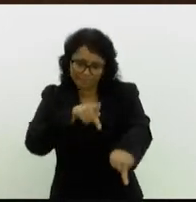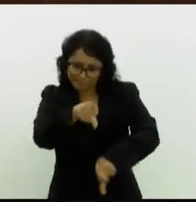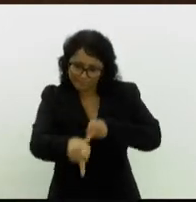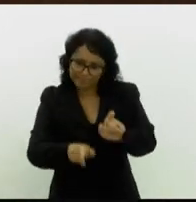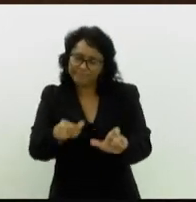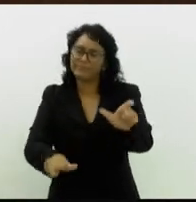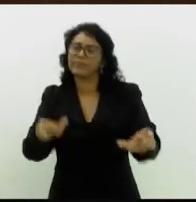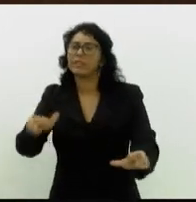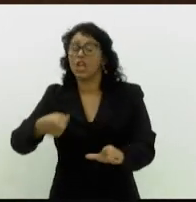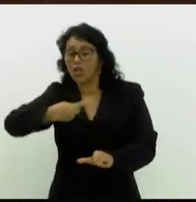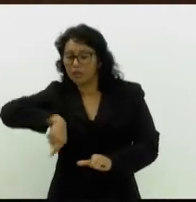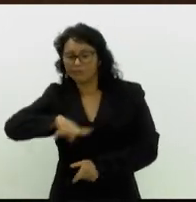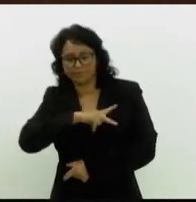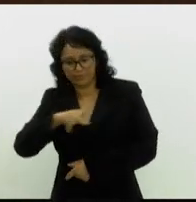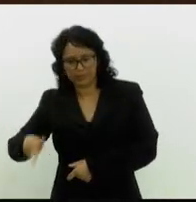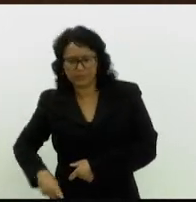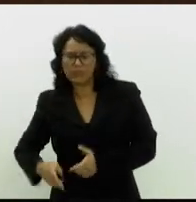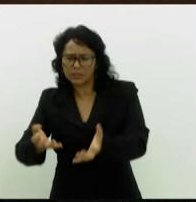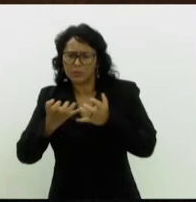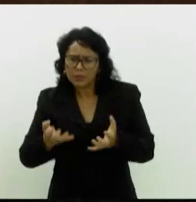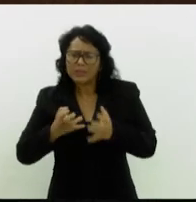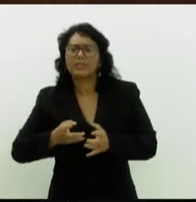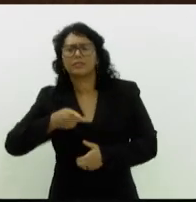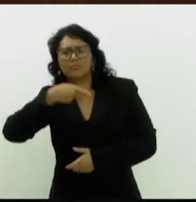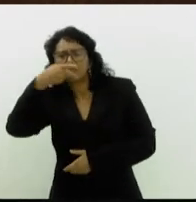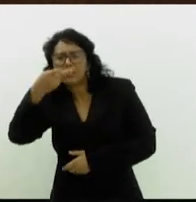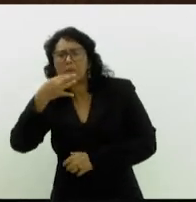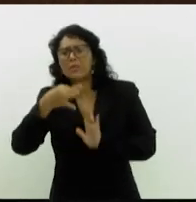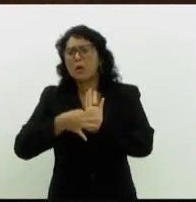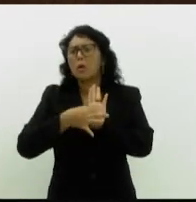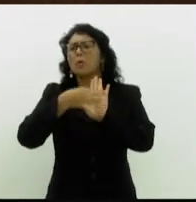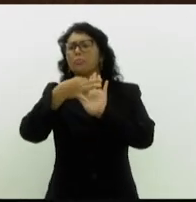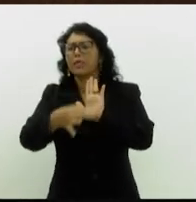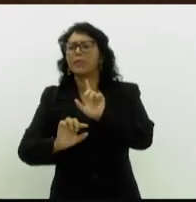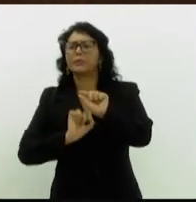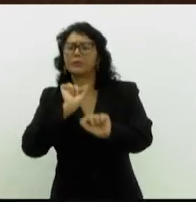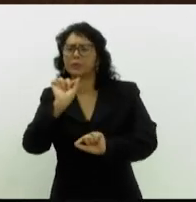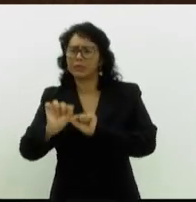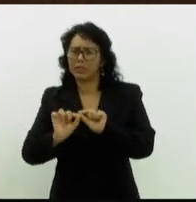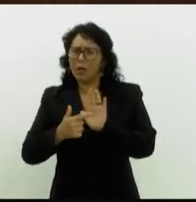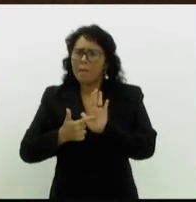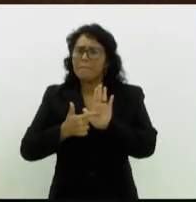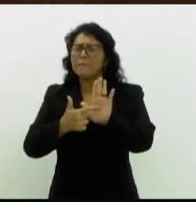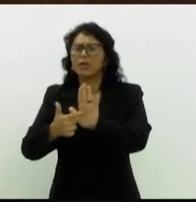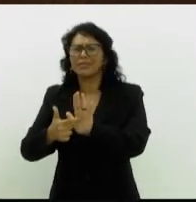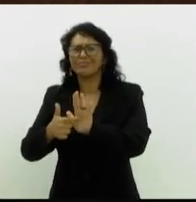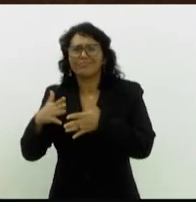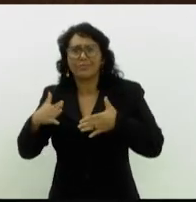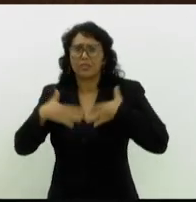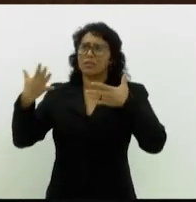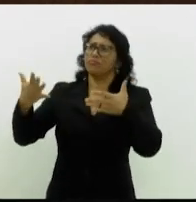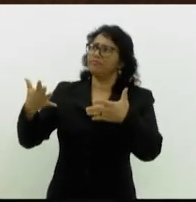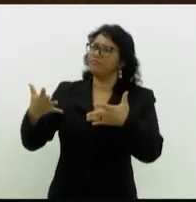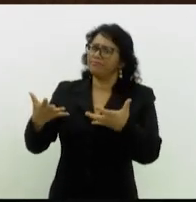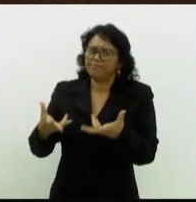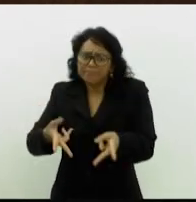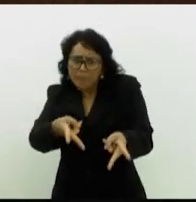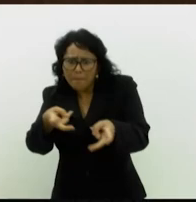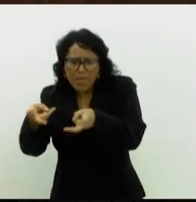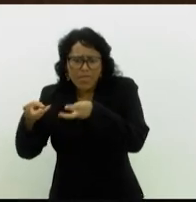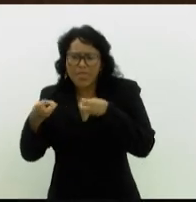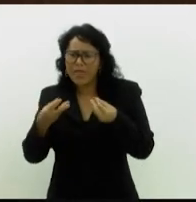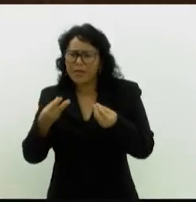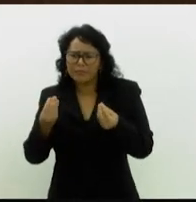presidenta junto ao parecer trazer uma um algo que vem me me estar recendo assim O